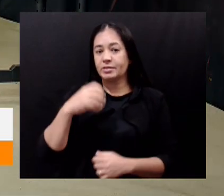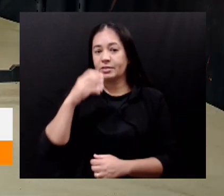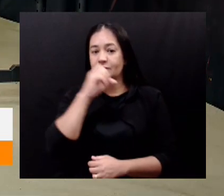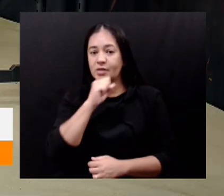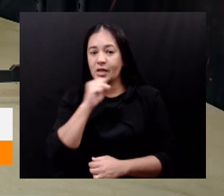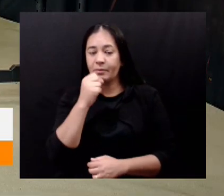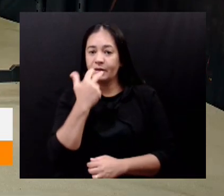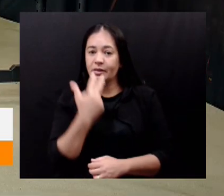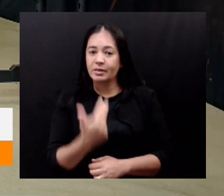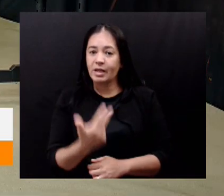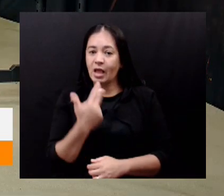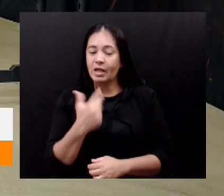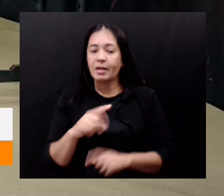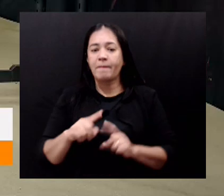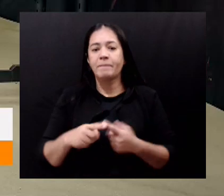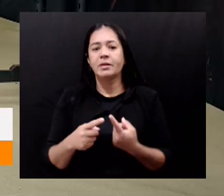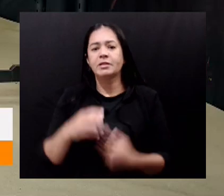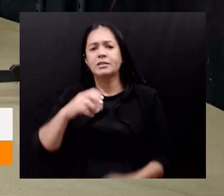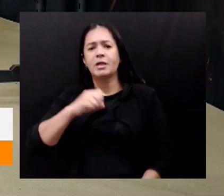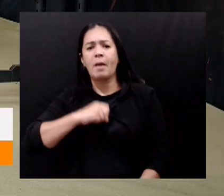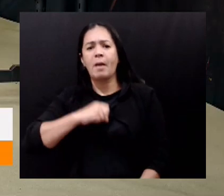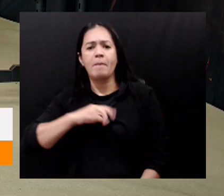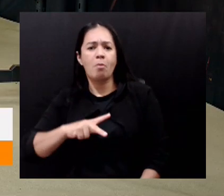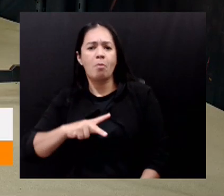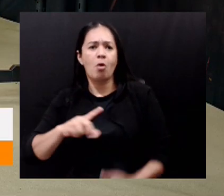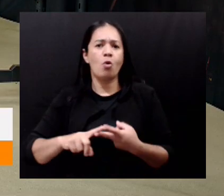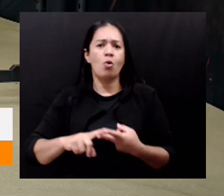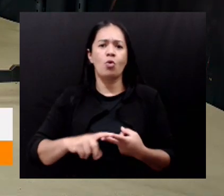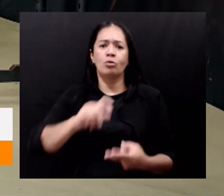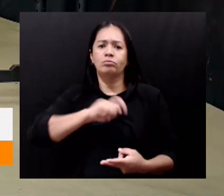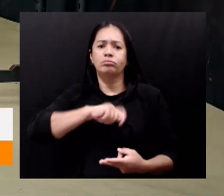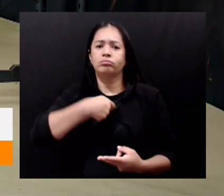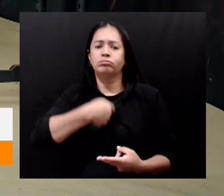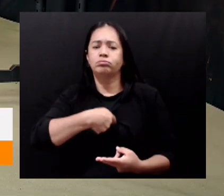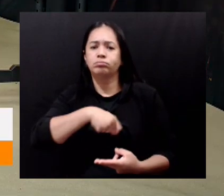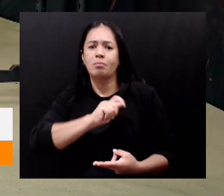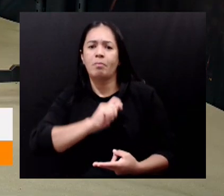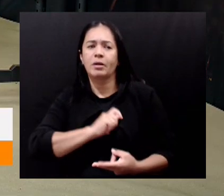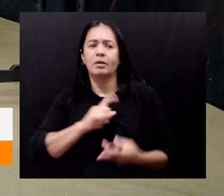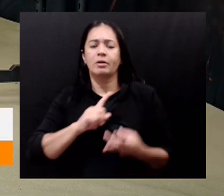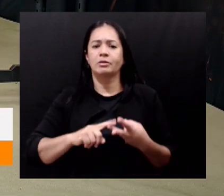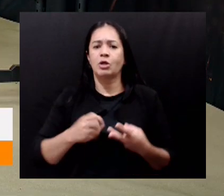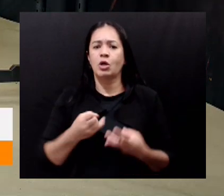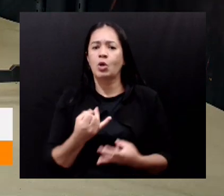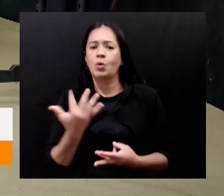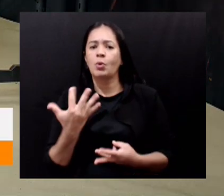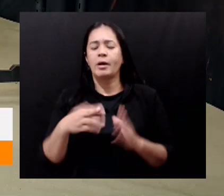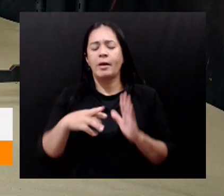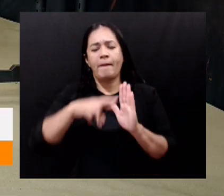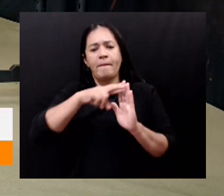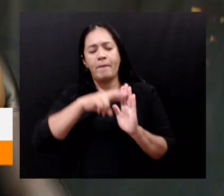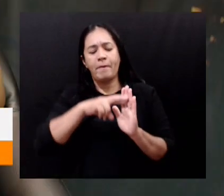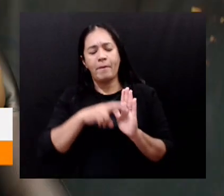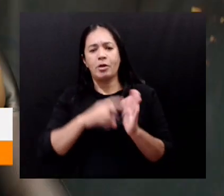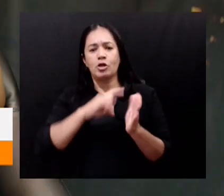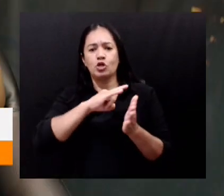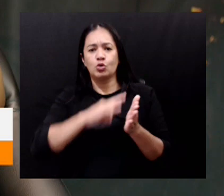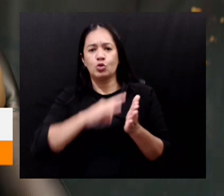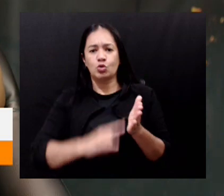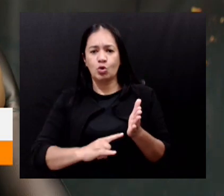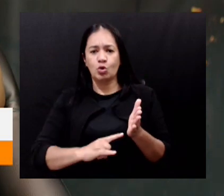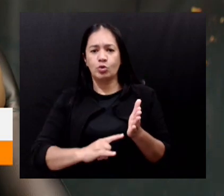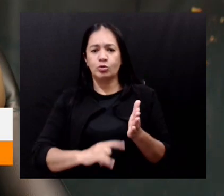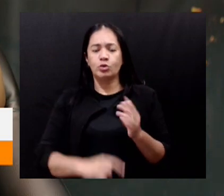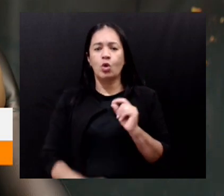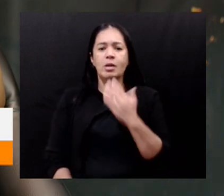para Portugal, para Espanha, enfim, quais as especificações, as documentações e o que se pede,